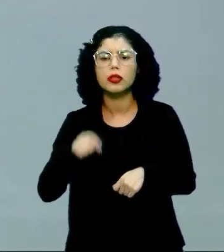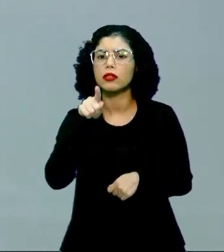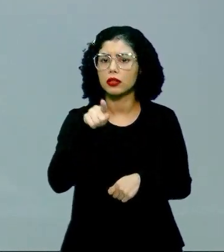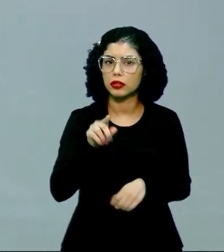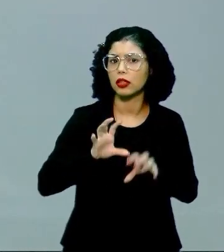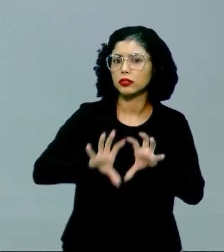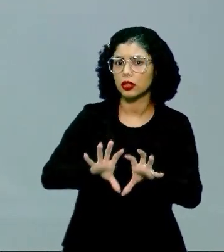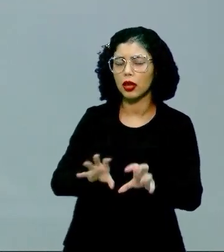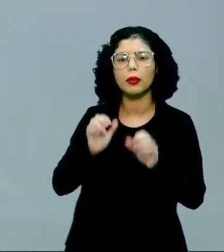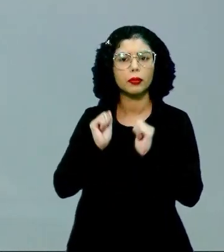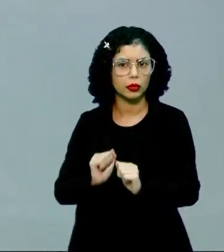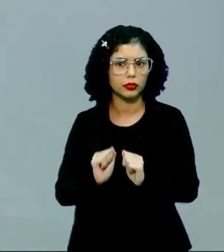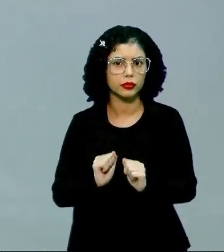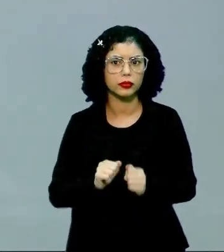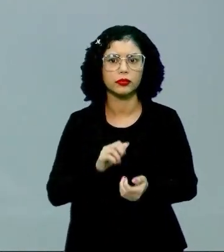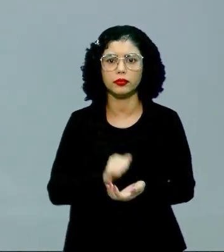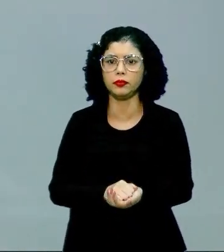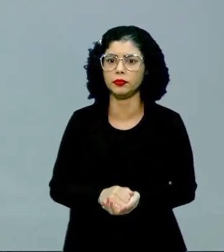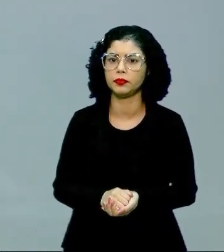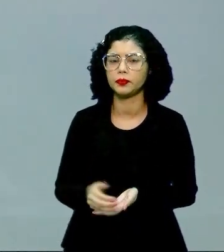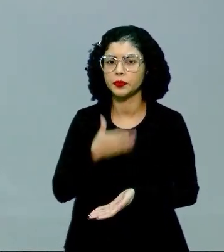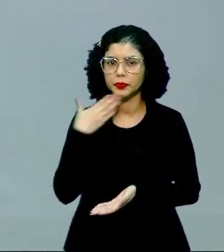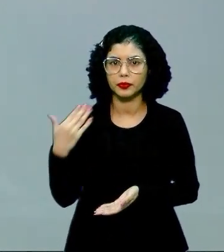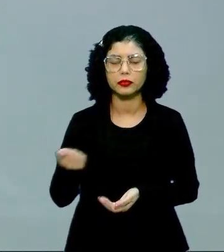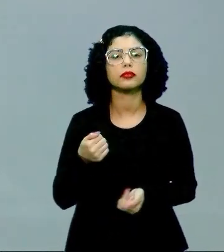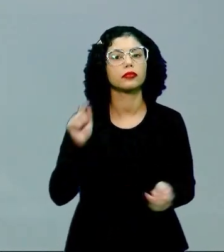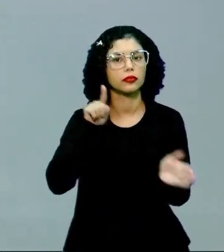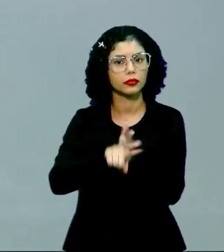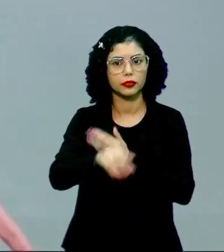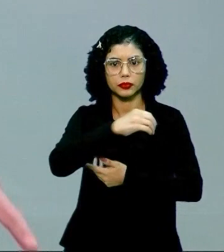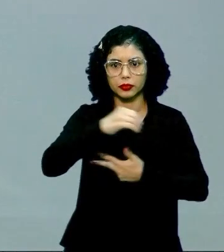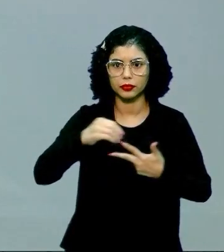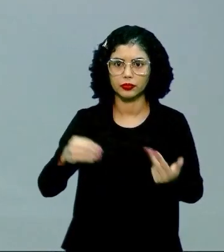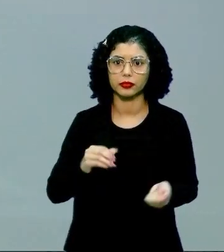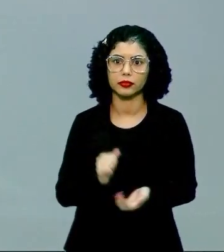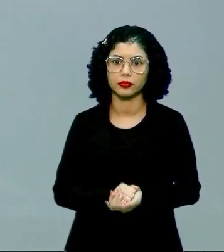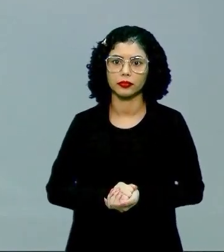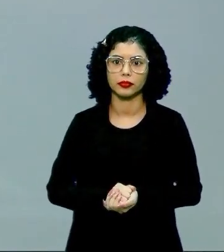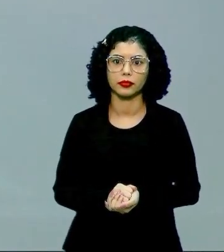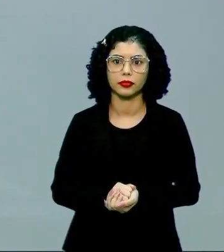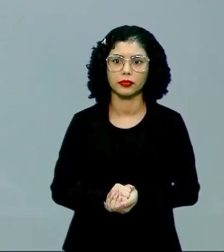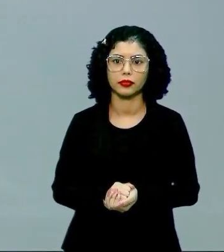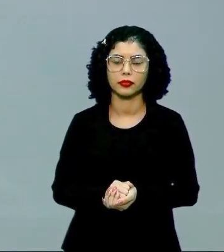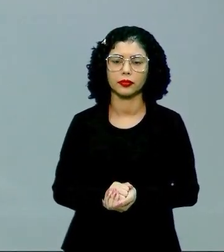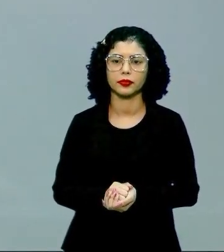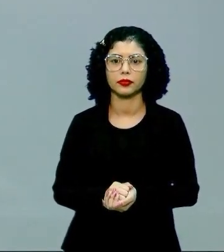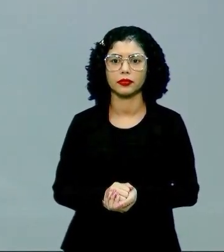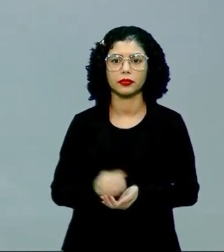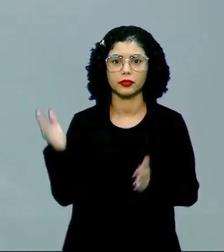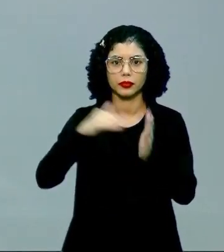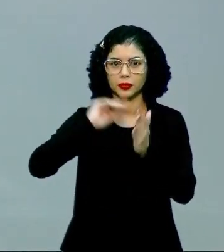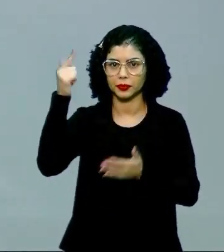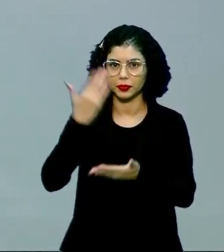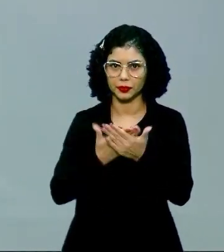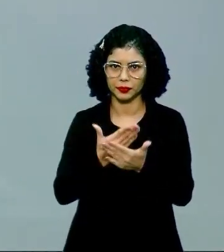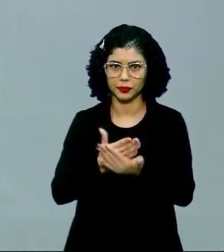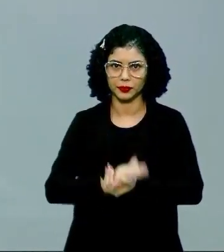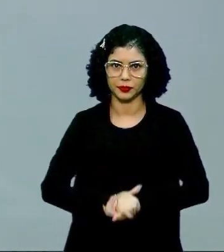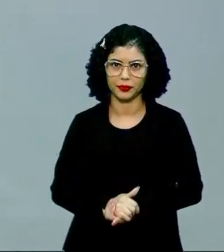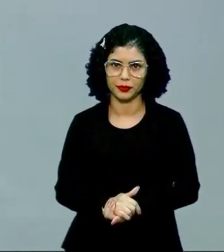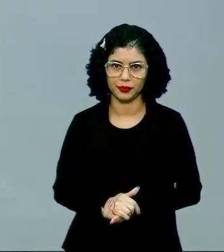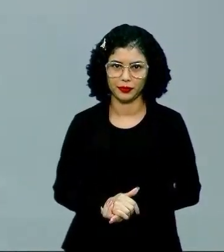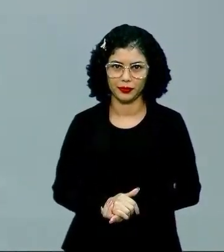dessa forma vocês podem estar familiarizando com as questões do Enem então ficamos por aqui hoje até a próxima aula